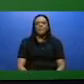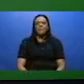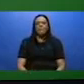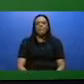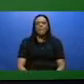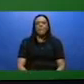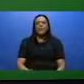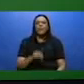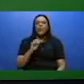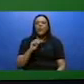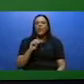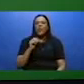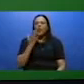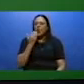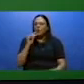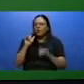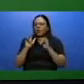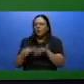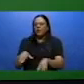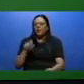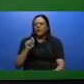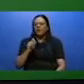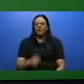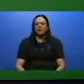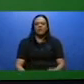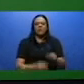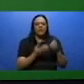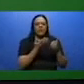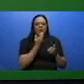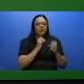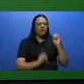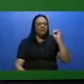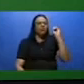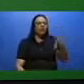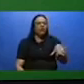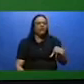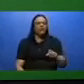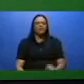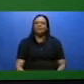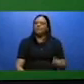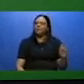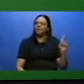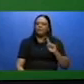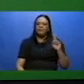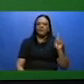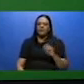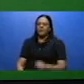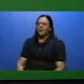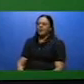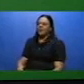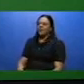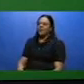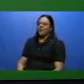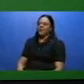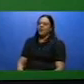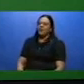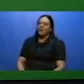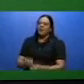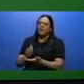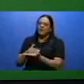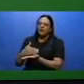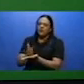que sobrava? Jogar fora. Não. Distribuir para os